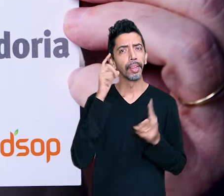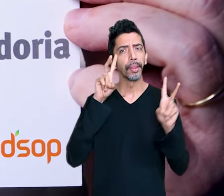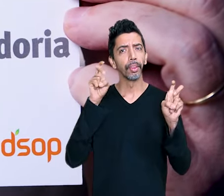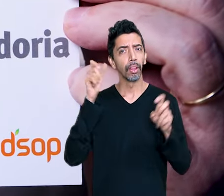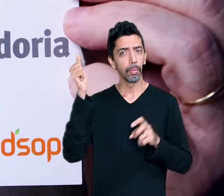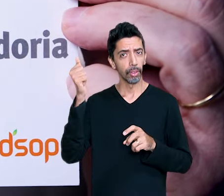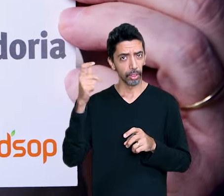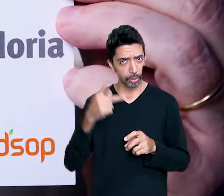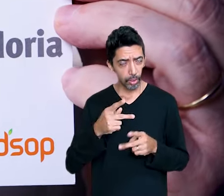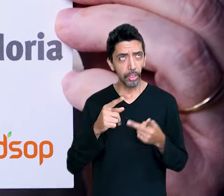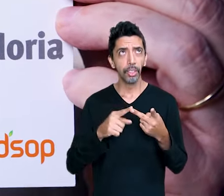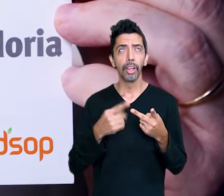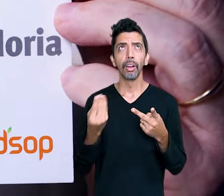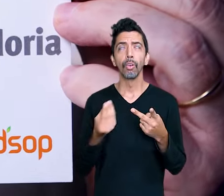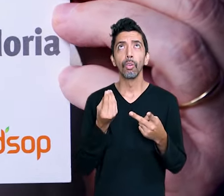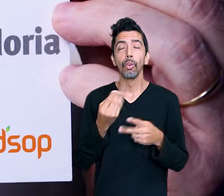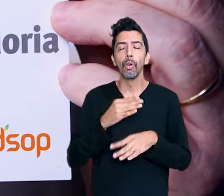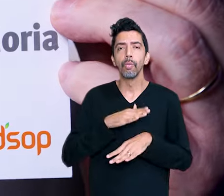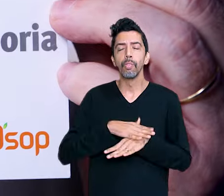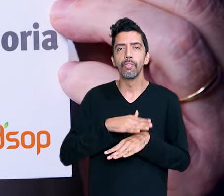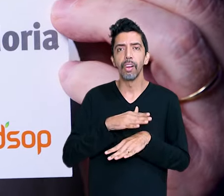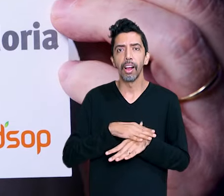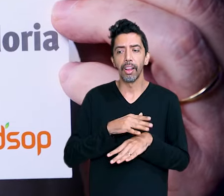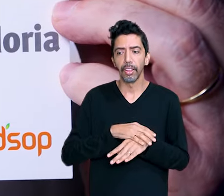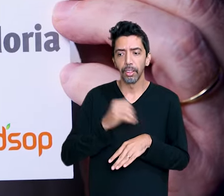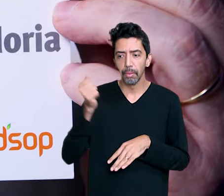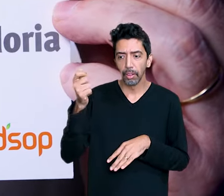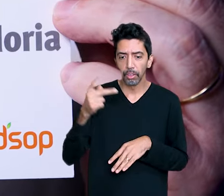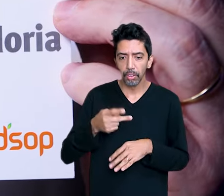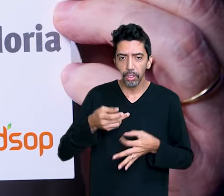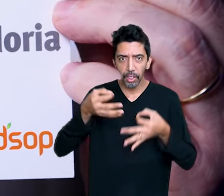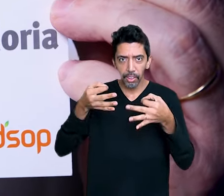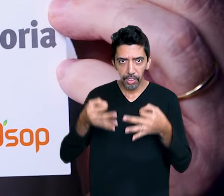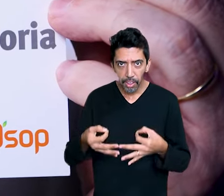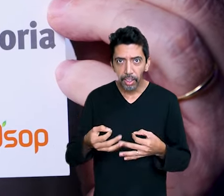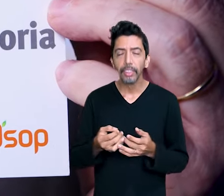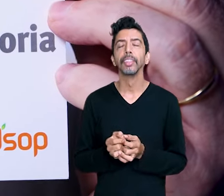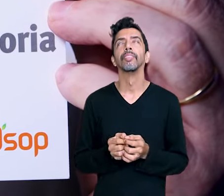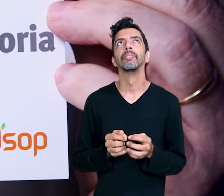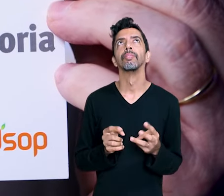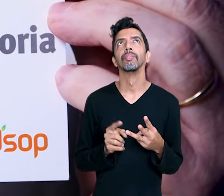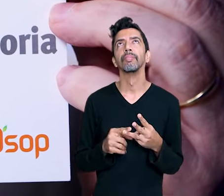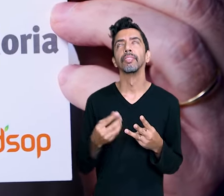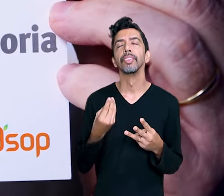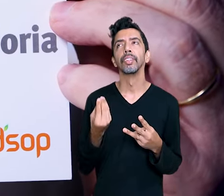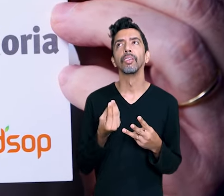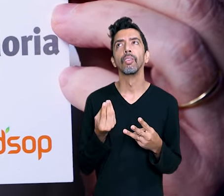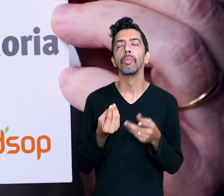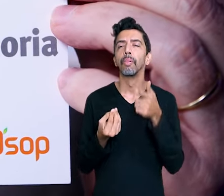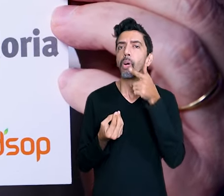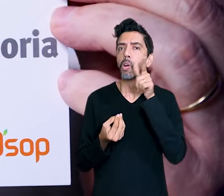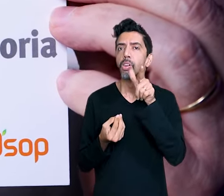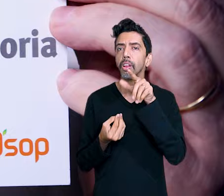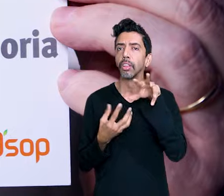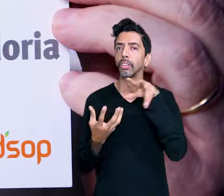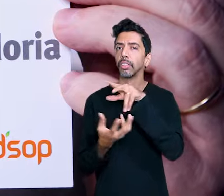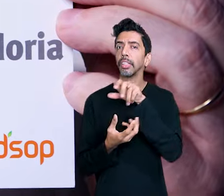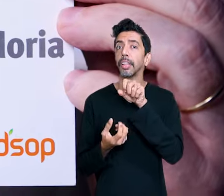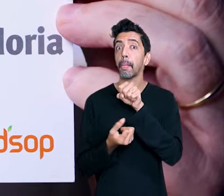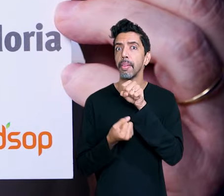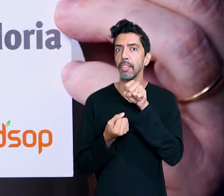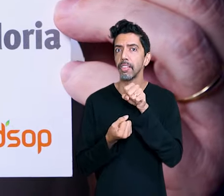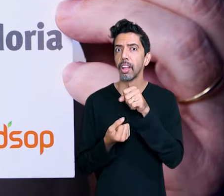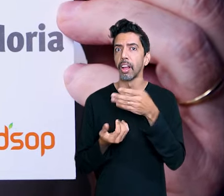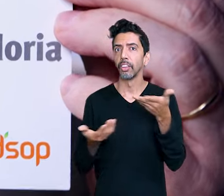esta aposentadoria? Como é que eu estou com a minha sustentabilidade na minha idade de